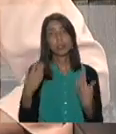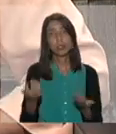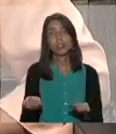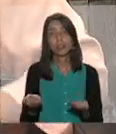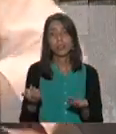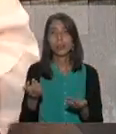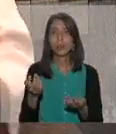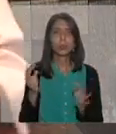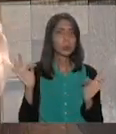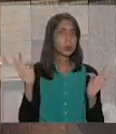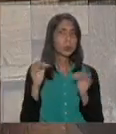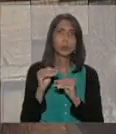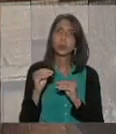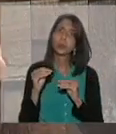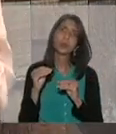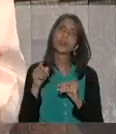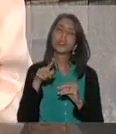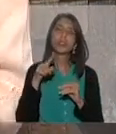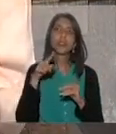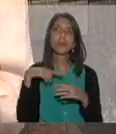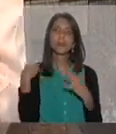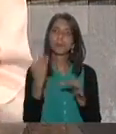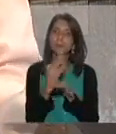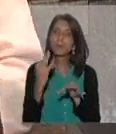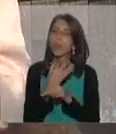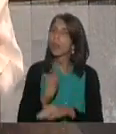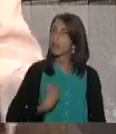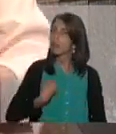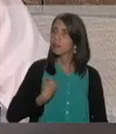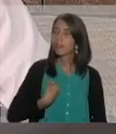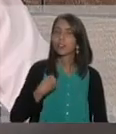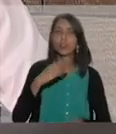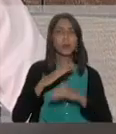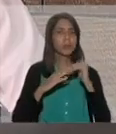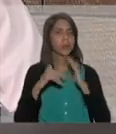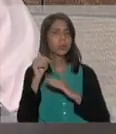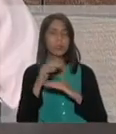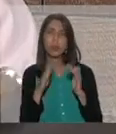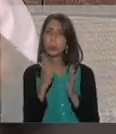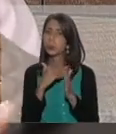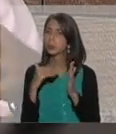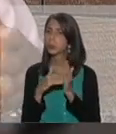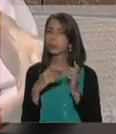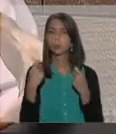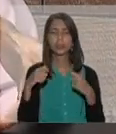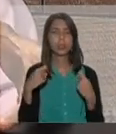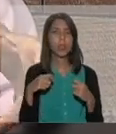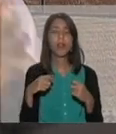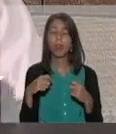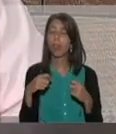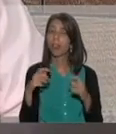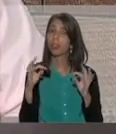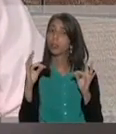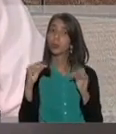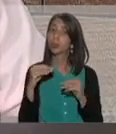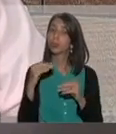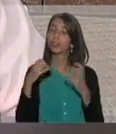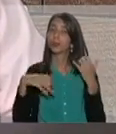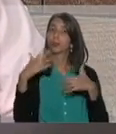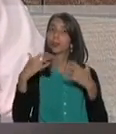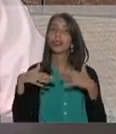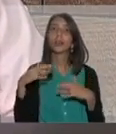isso abrangeu tudo, fez você resistir na vida, na profissão, em tudo que você tinha que tocar. Tudo isso que eu estou dizendo é